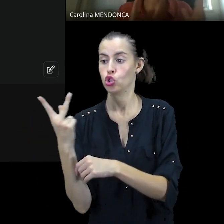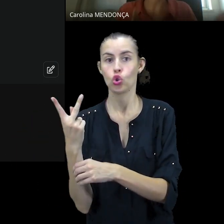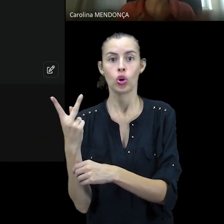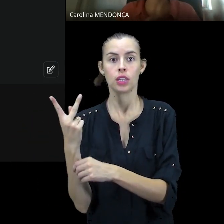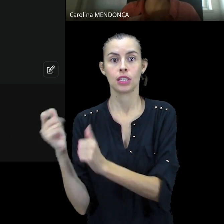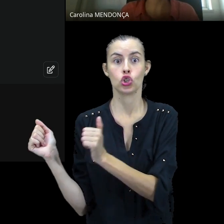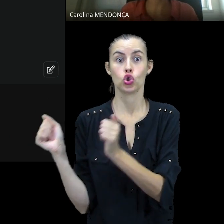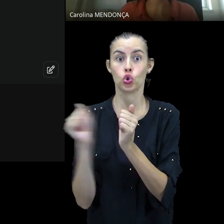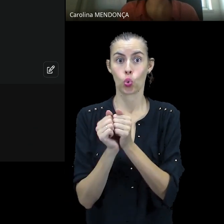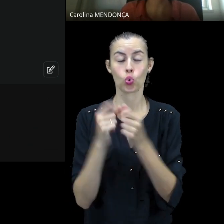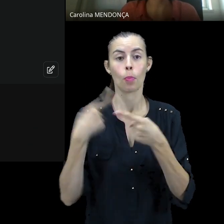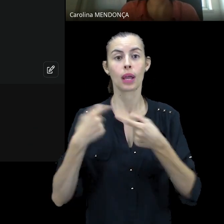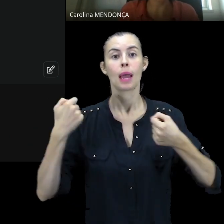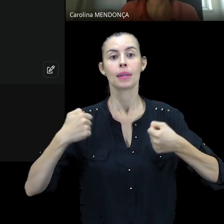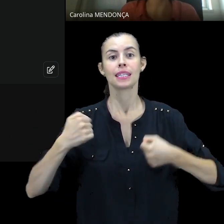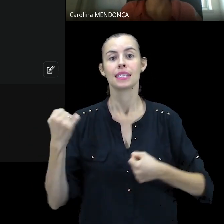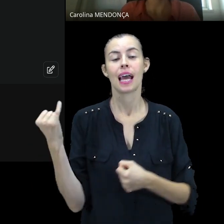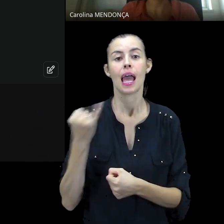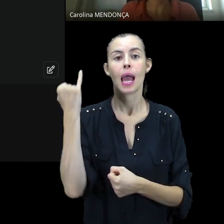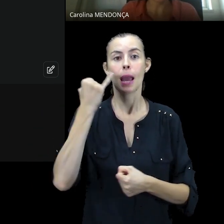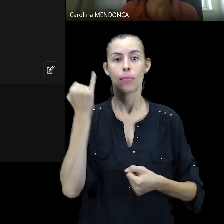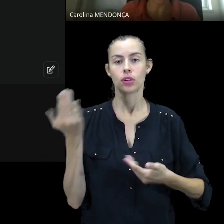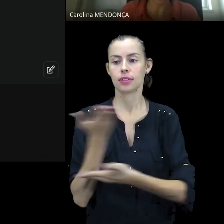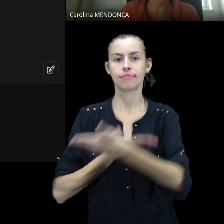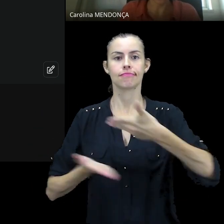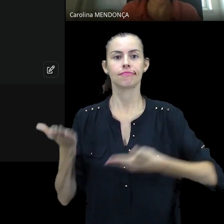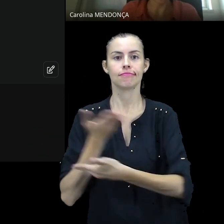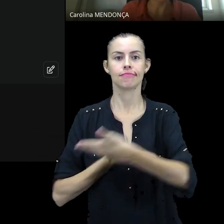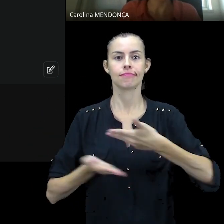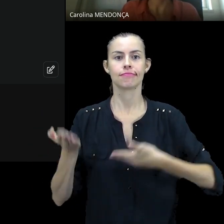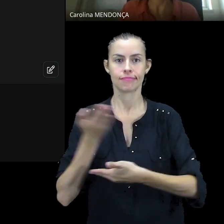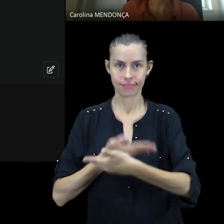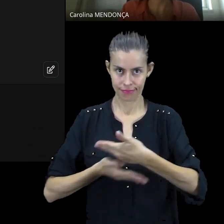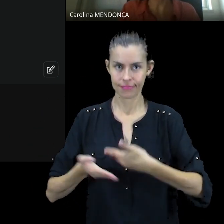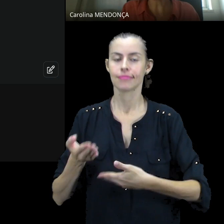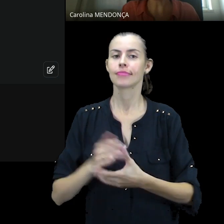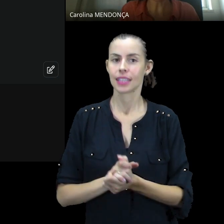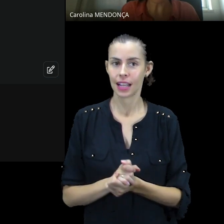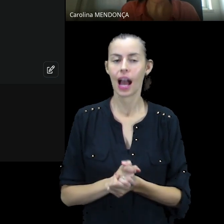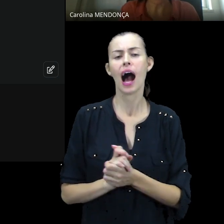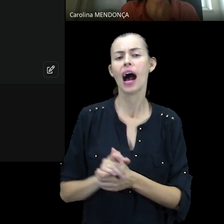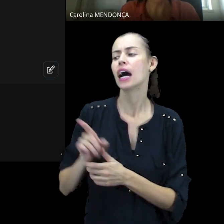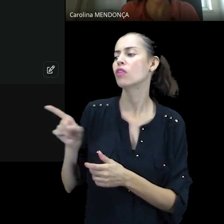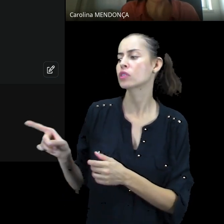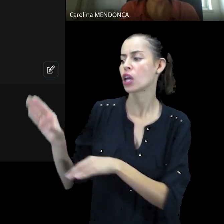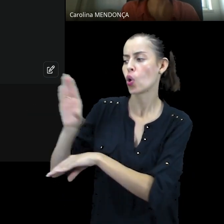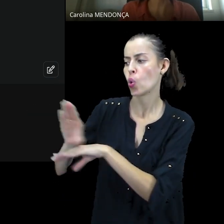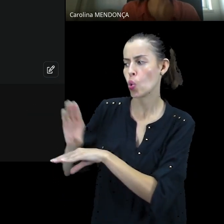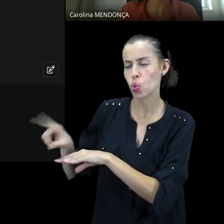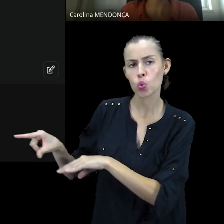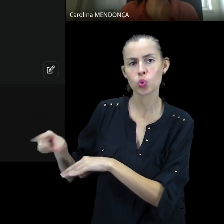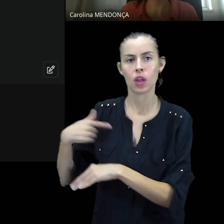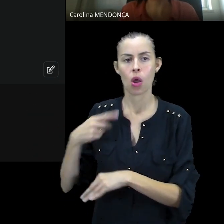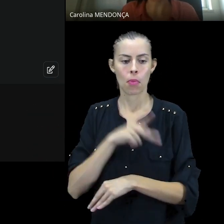de organização, de discussão teórica e metodológica do componente, mas que a maior parte da carga horária dele é